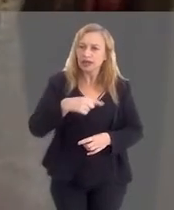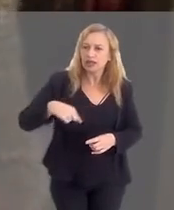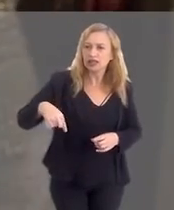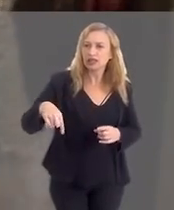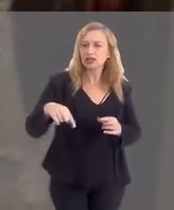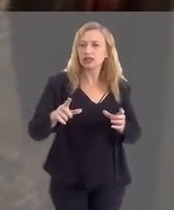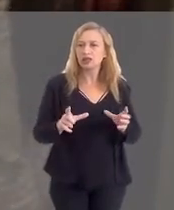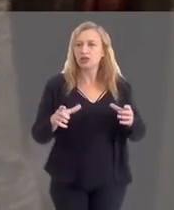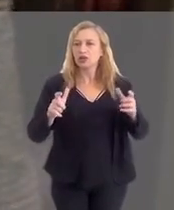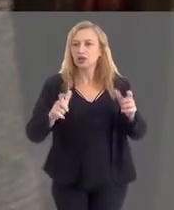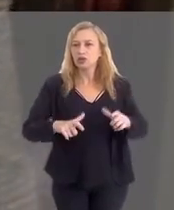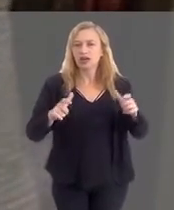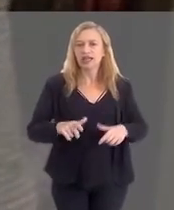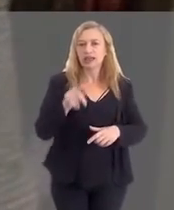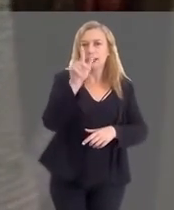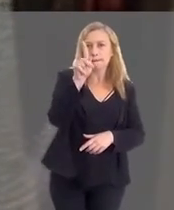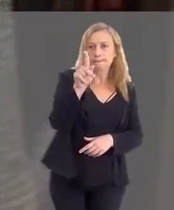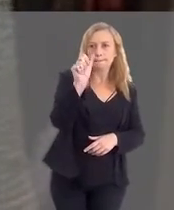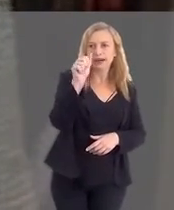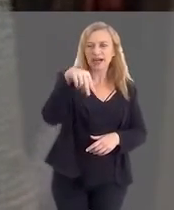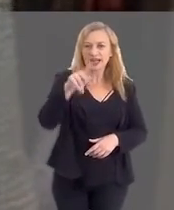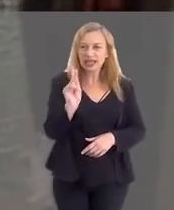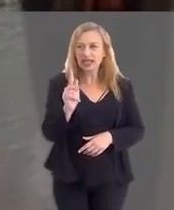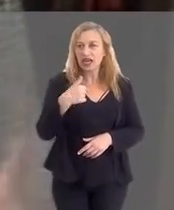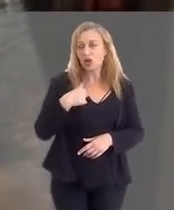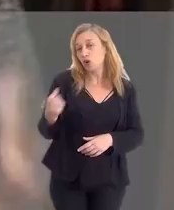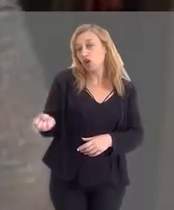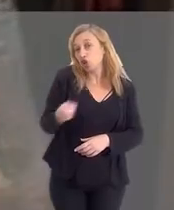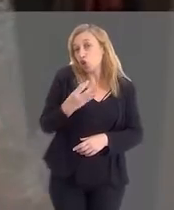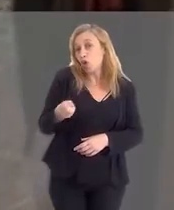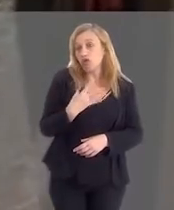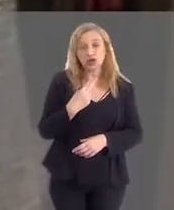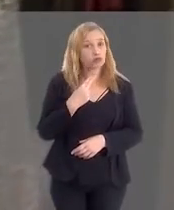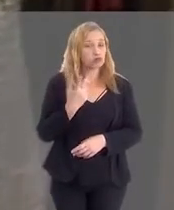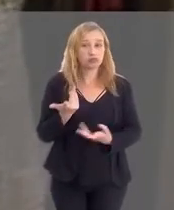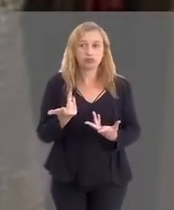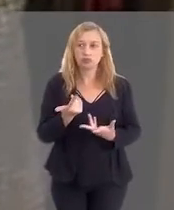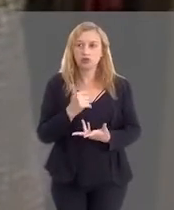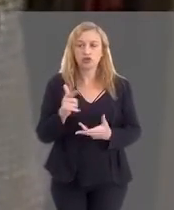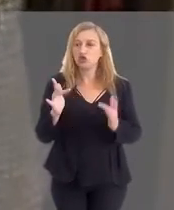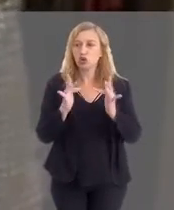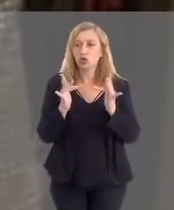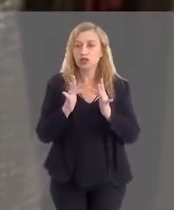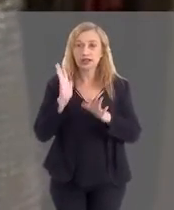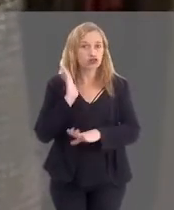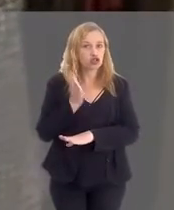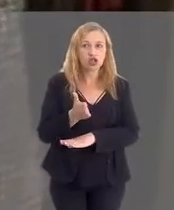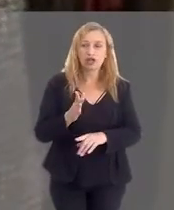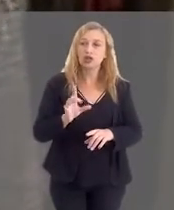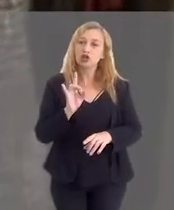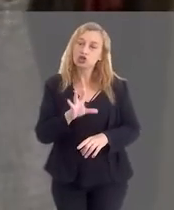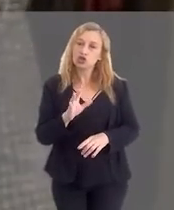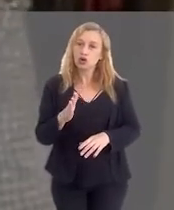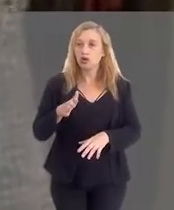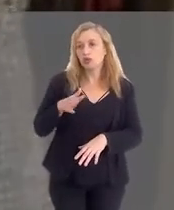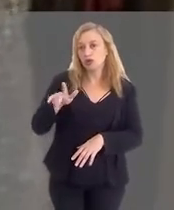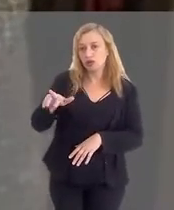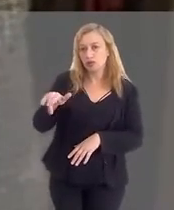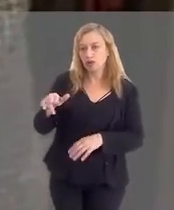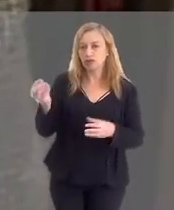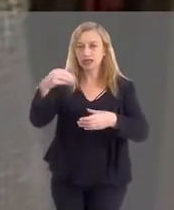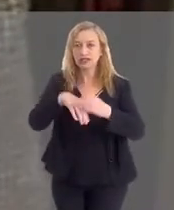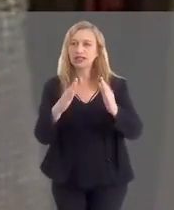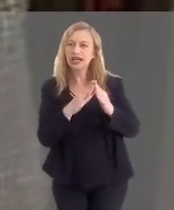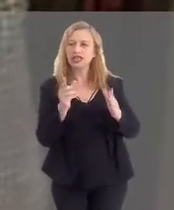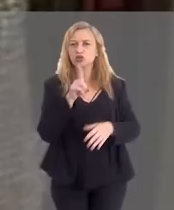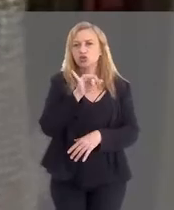frequentava muito essas rodas do movimento punk, mas eu era muito nova, ainda não tinha tido um contato mais direto, só através dele